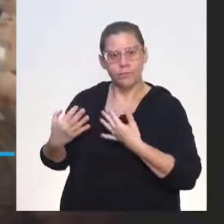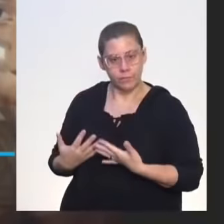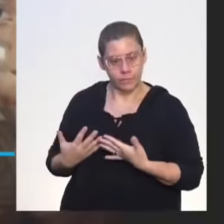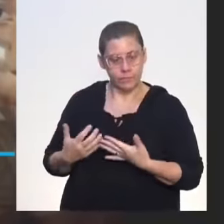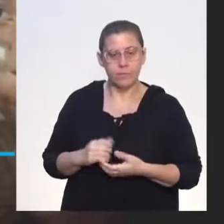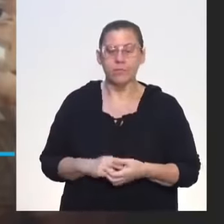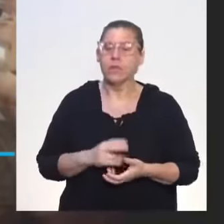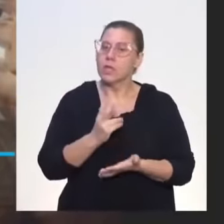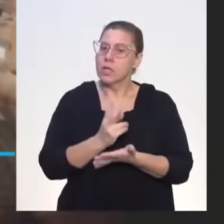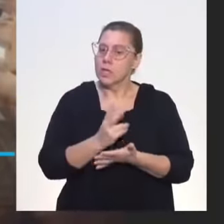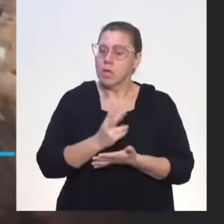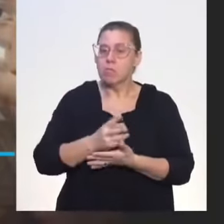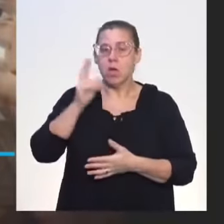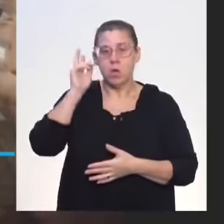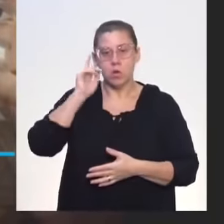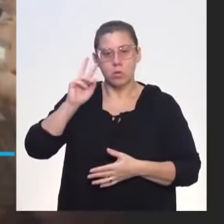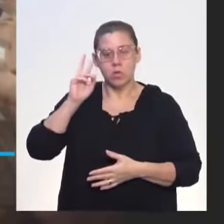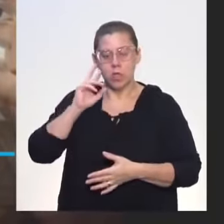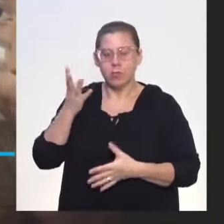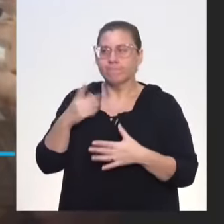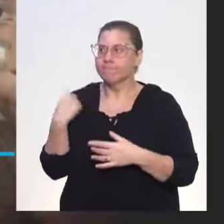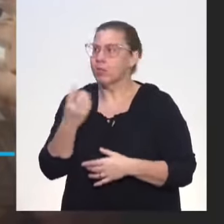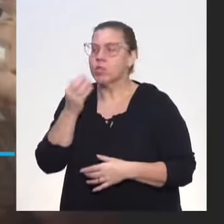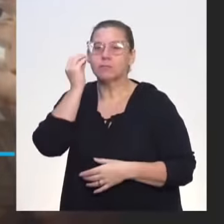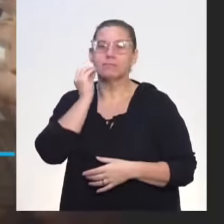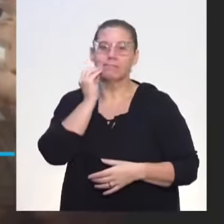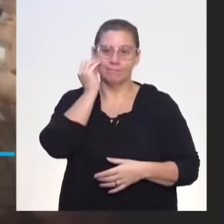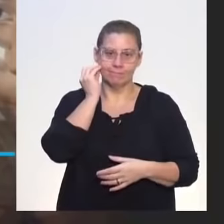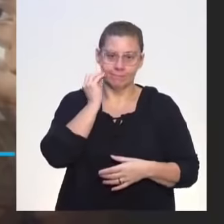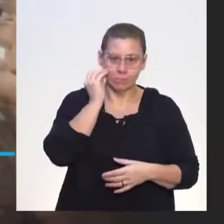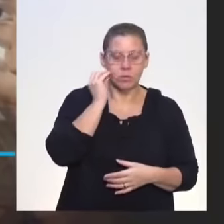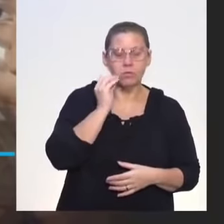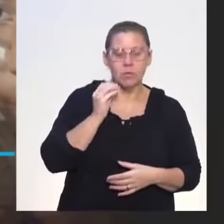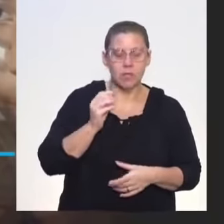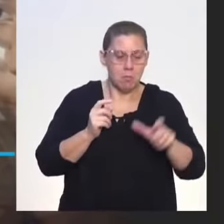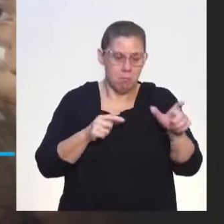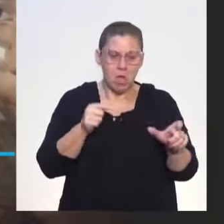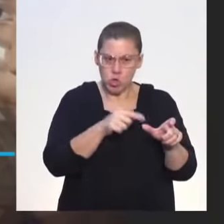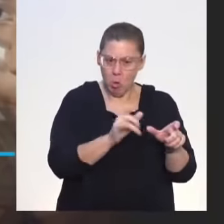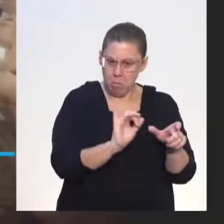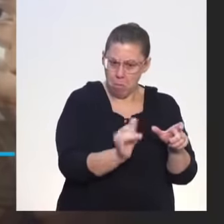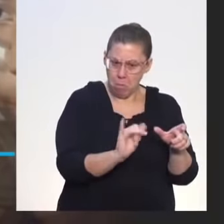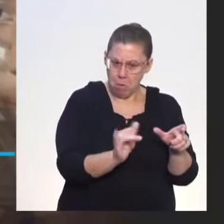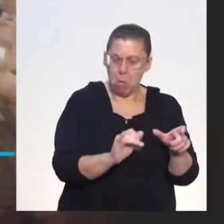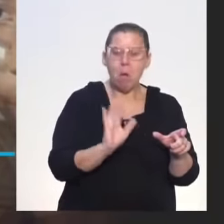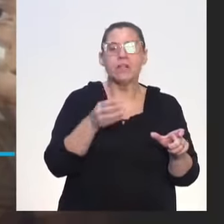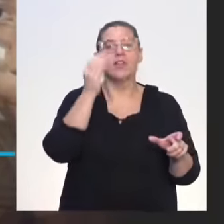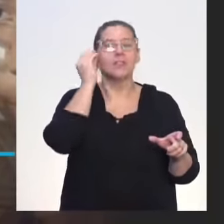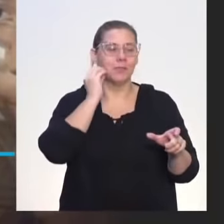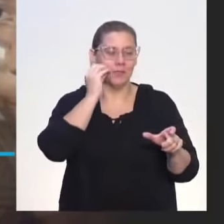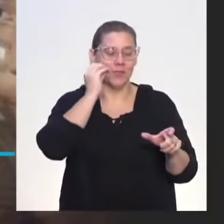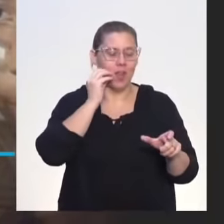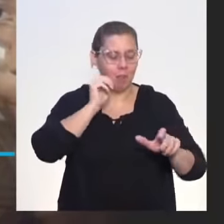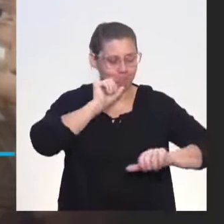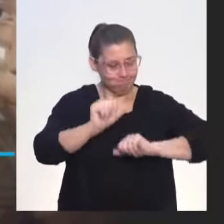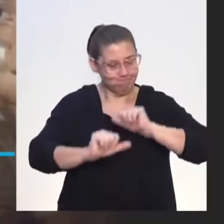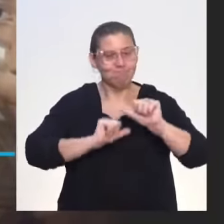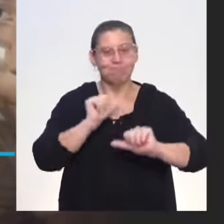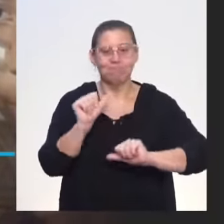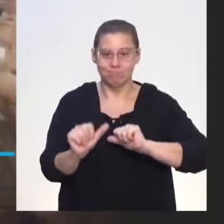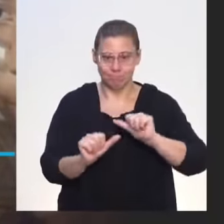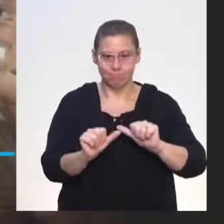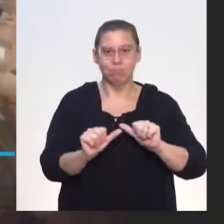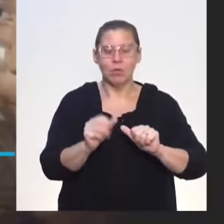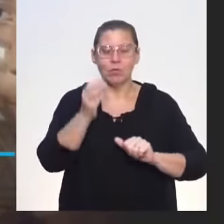normalmente também é uma história experimentada pelo narrador, né? E ele transforma